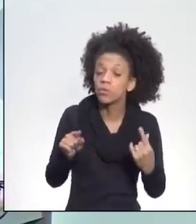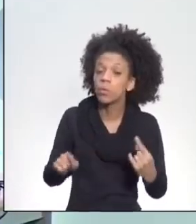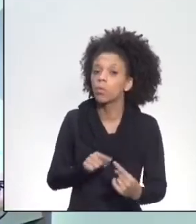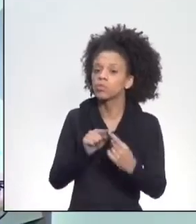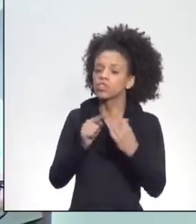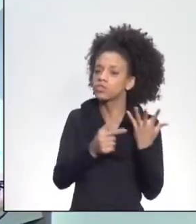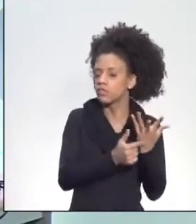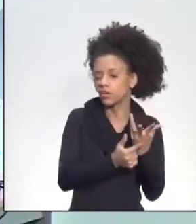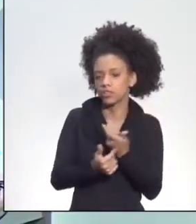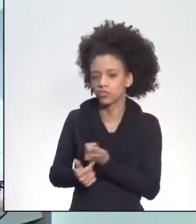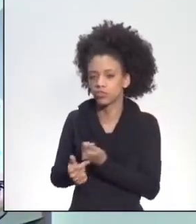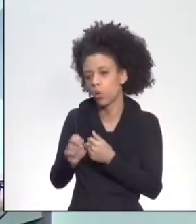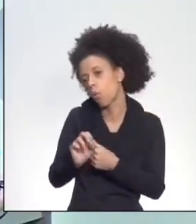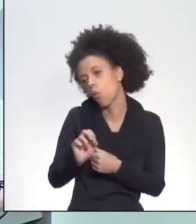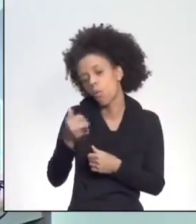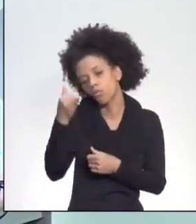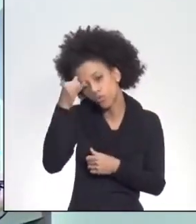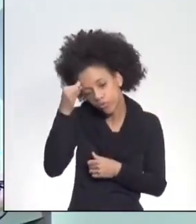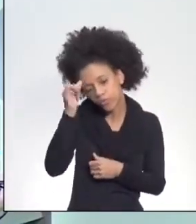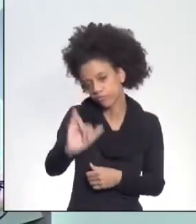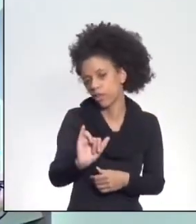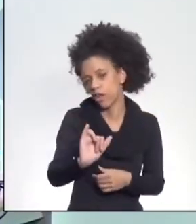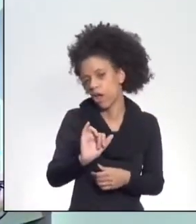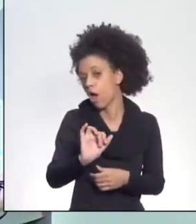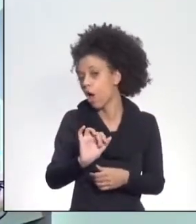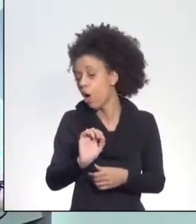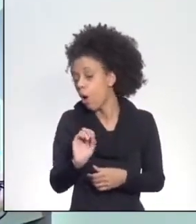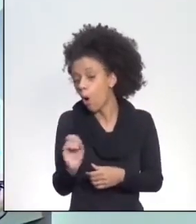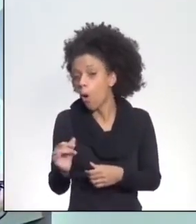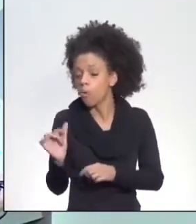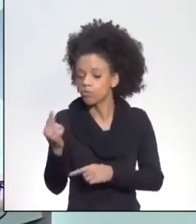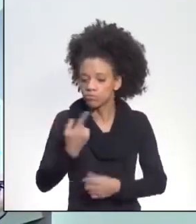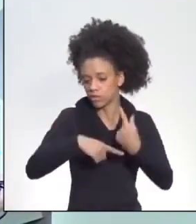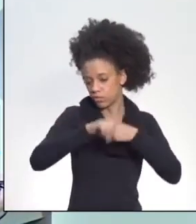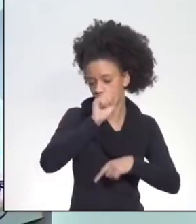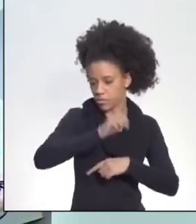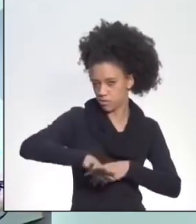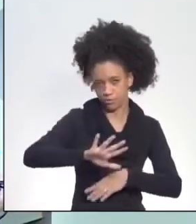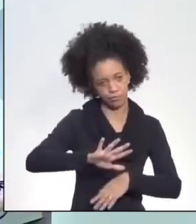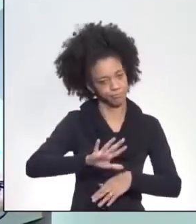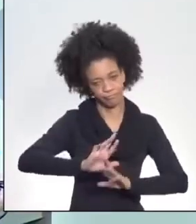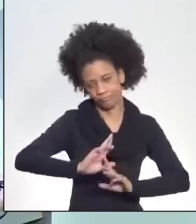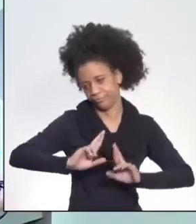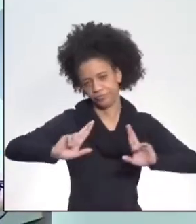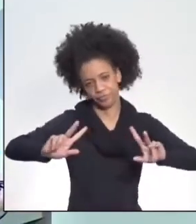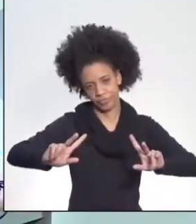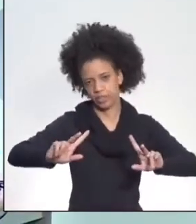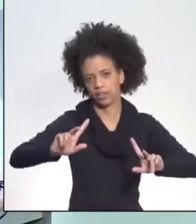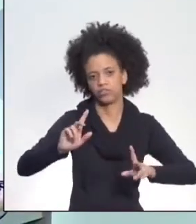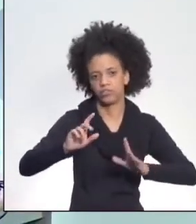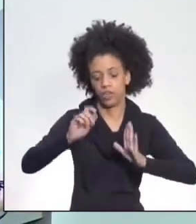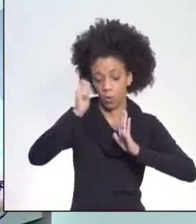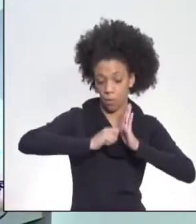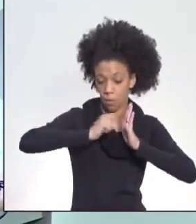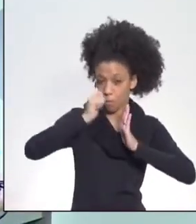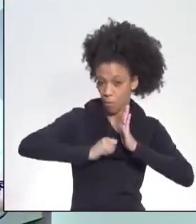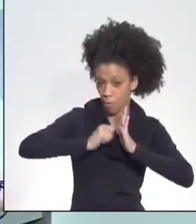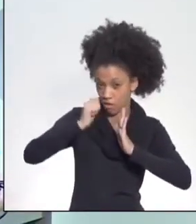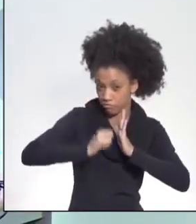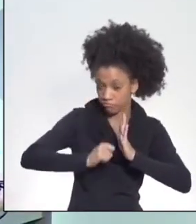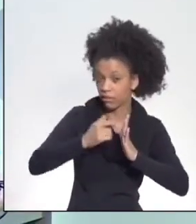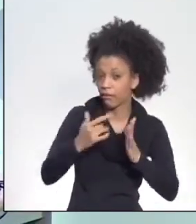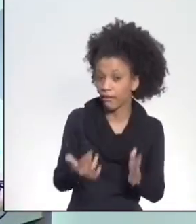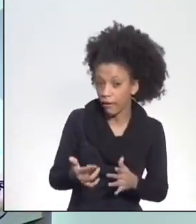artística ou de intervenção, de recuperação de um local. Muito pelo contrário, né? Ela já surge mais como uma questão até